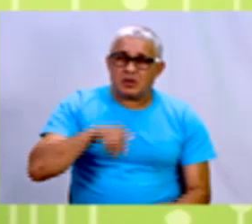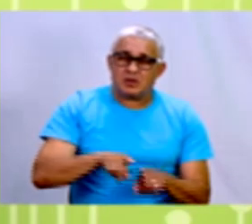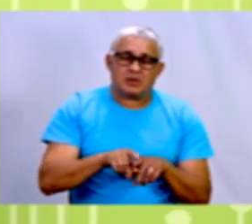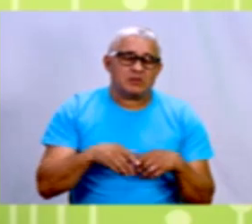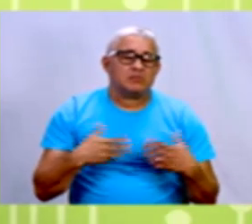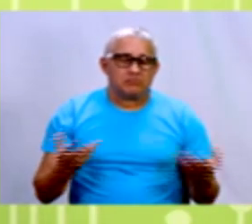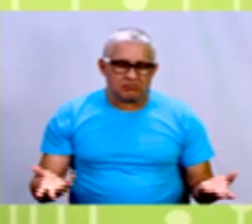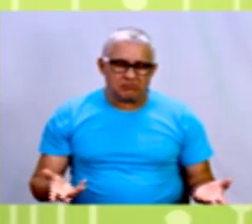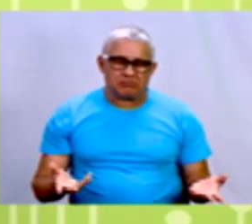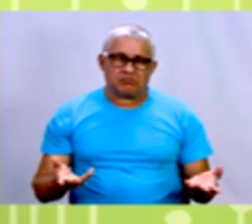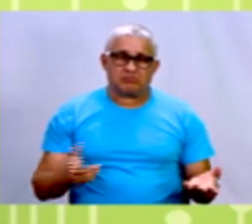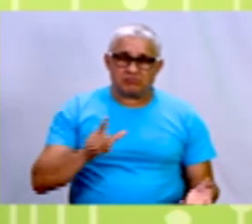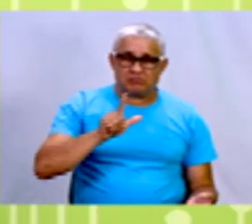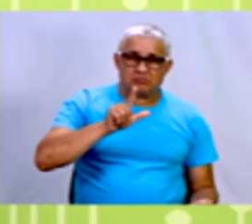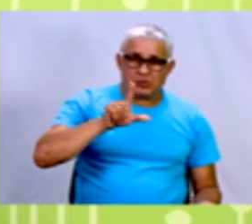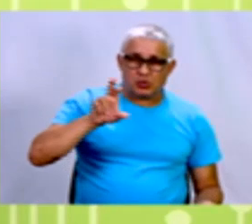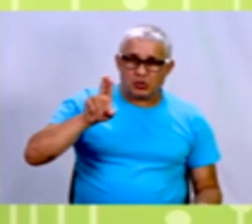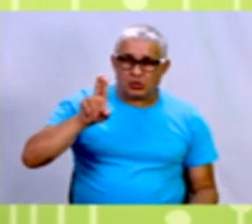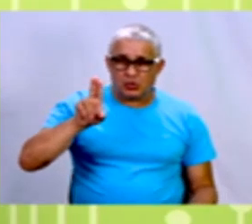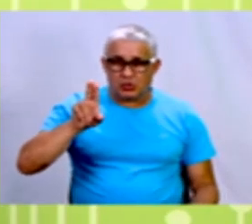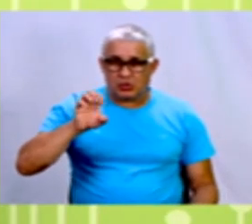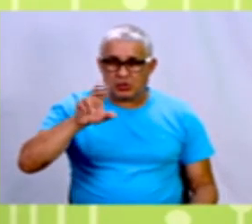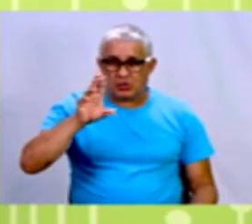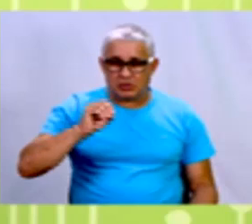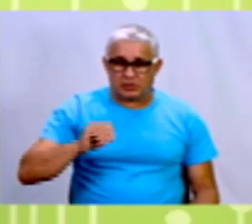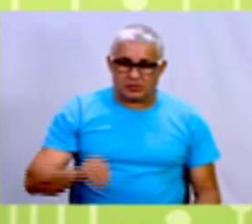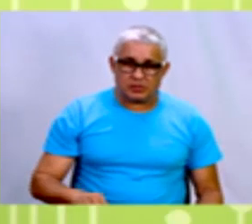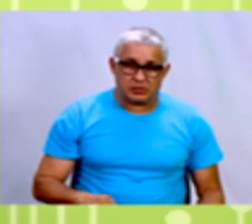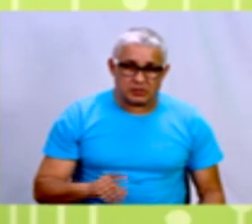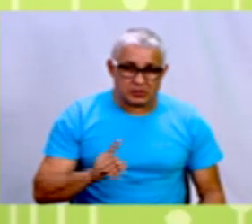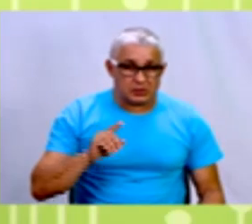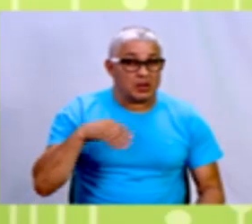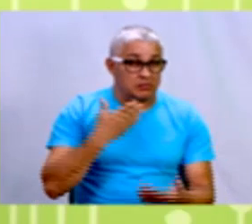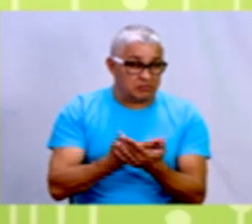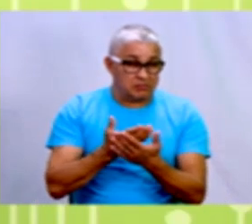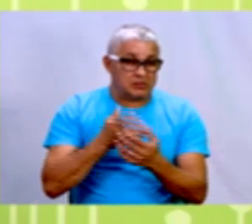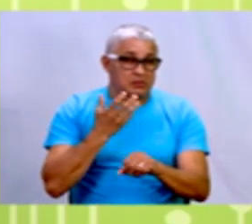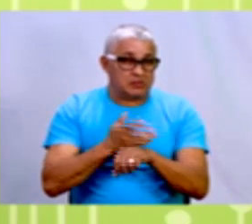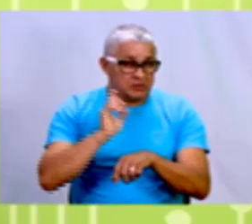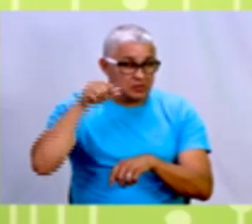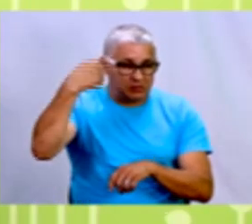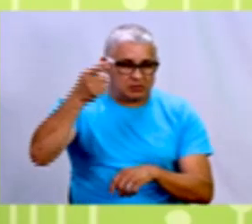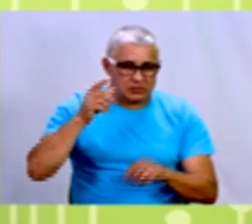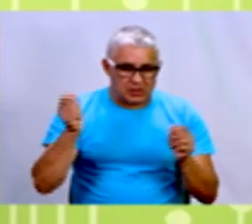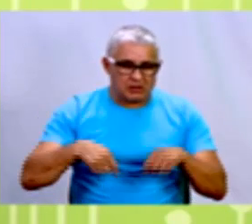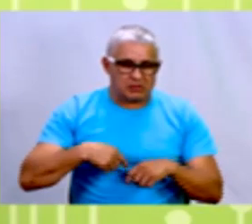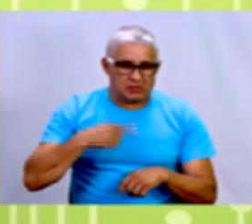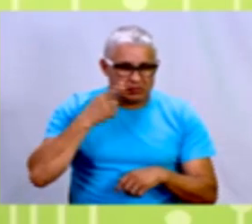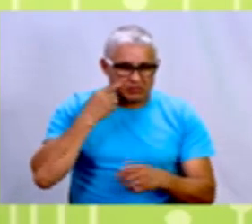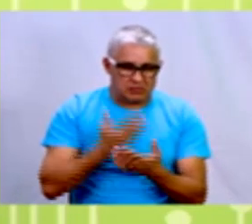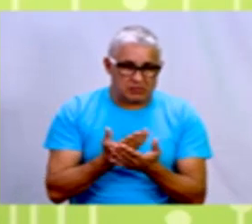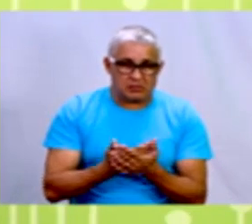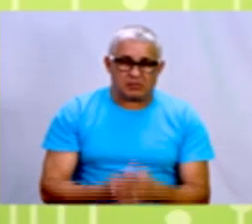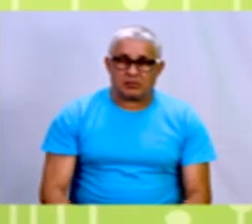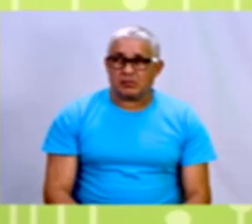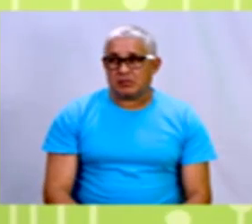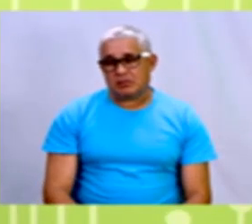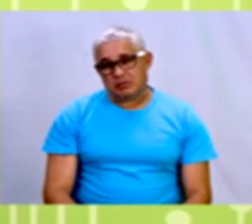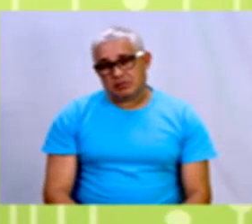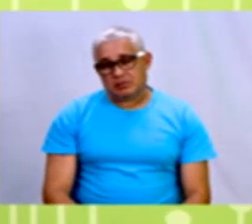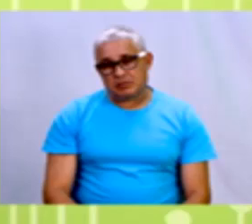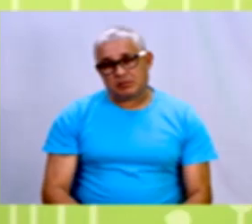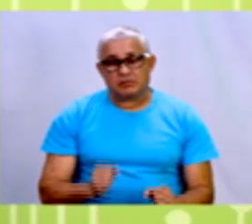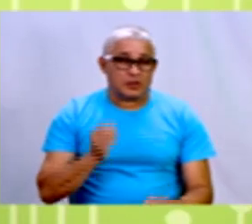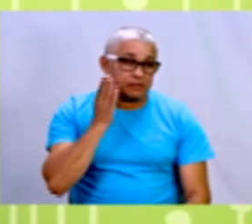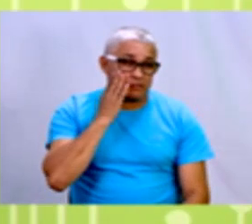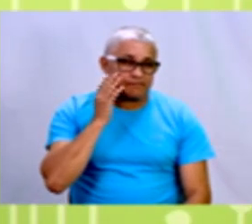parte de margem de lucro, formação de preço, vocês ainda vão ver nas próximas disciplinas, tá? Mas qual que vai ser? Para a gente poder saber se